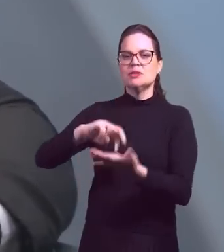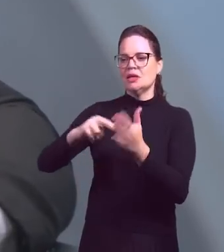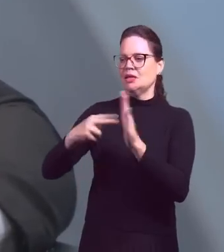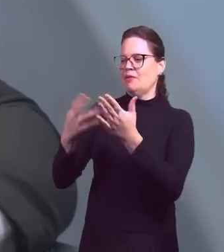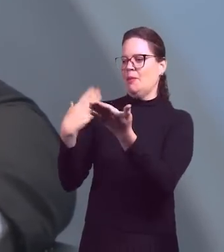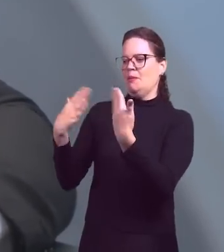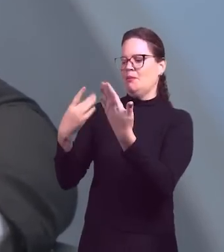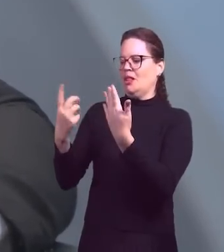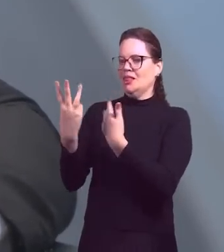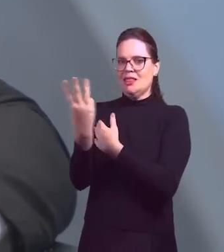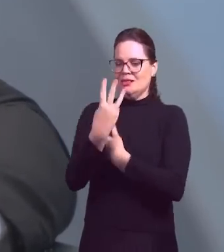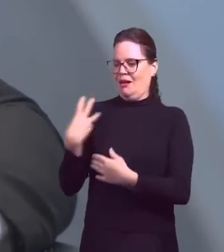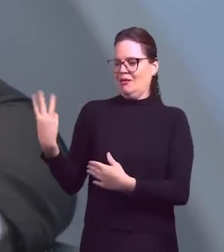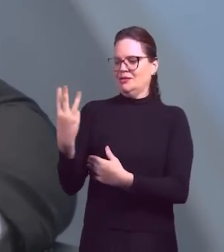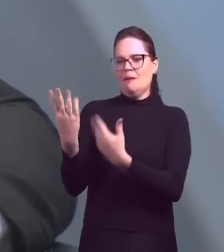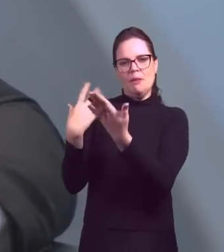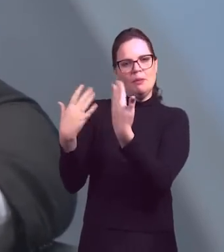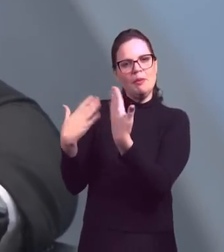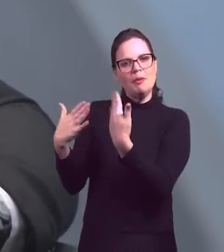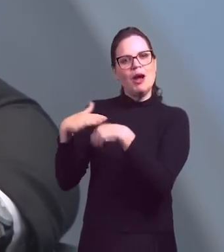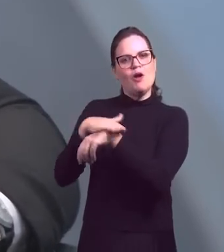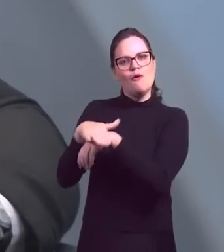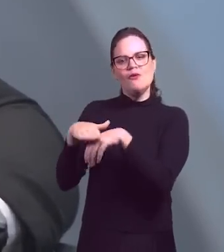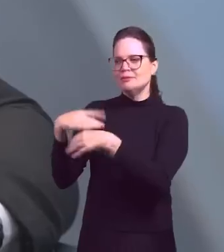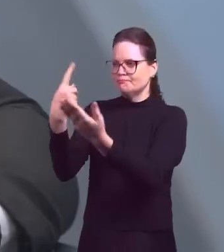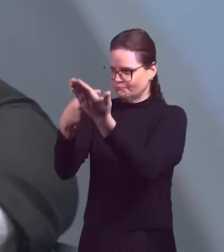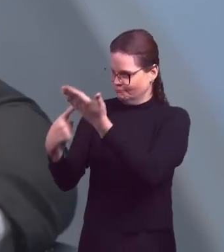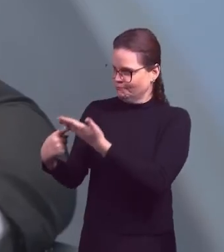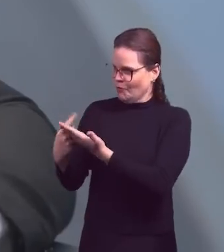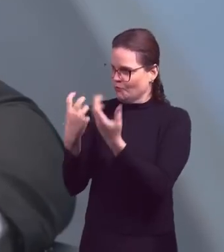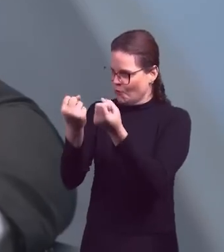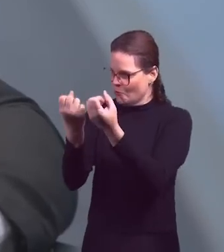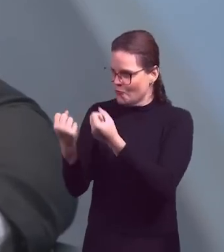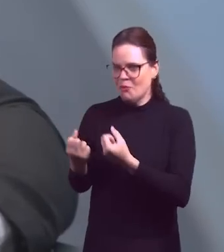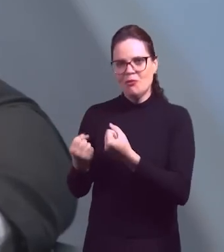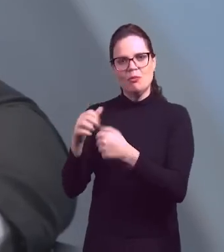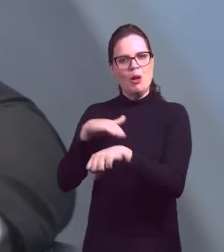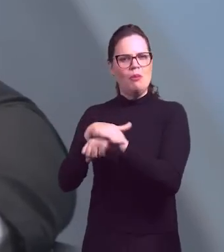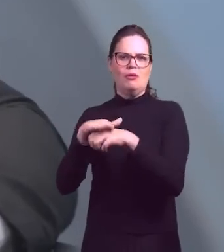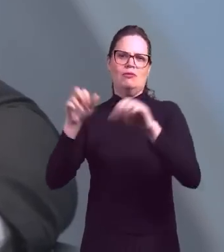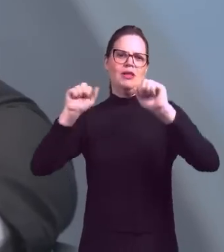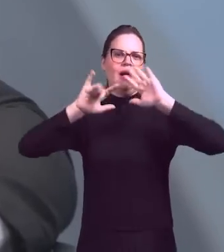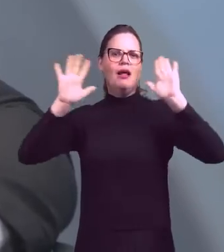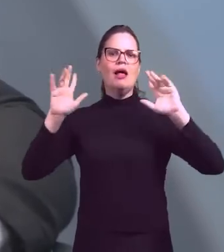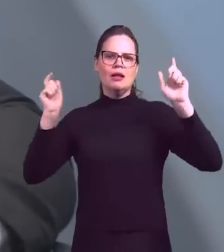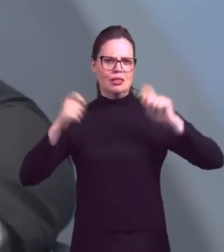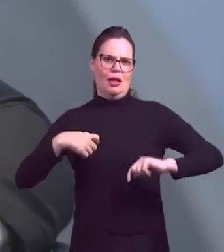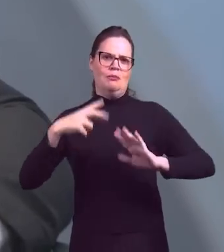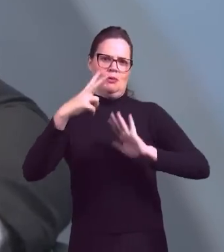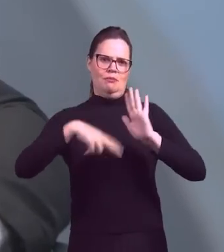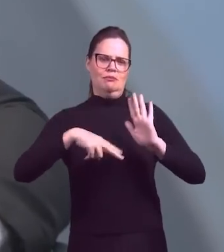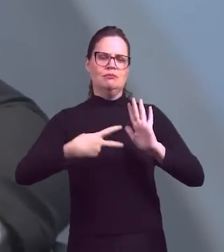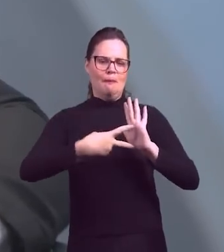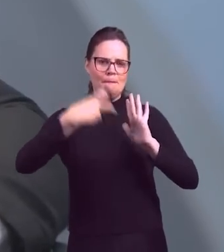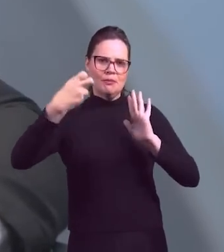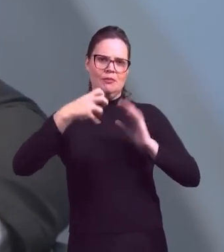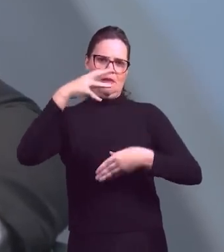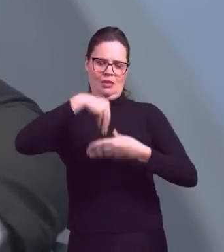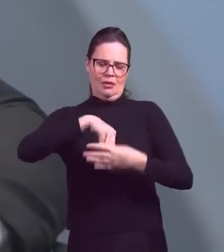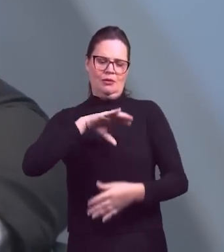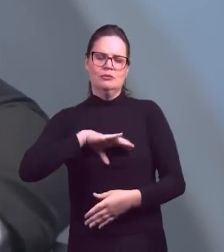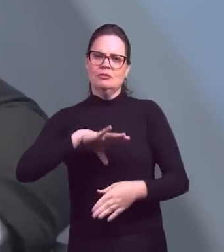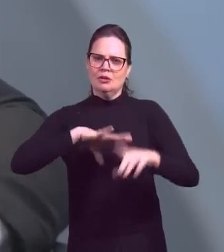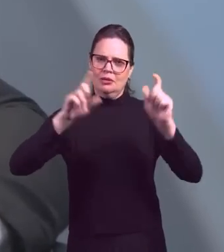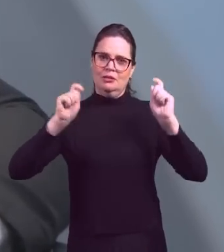conversa, né? É um acordo, Um diálogo é um diálogo muito claro. muito claro. E dentro dessa